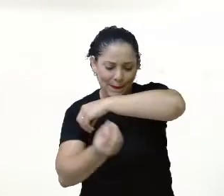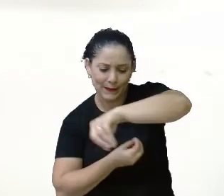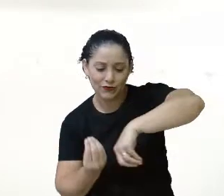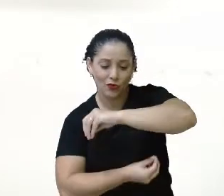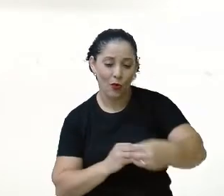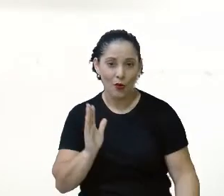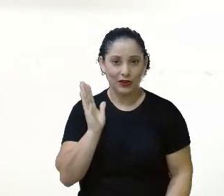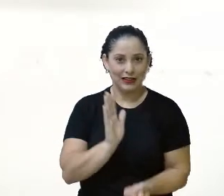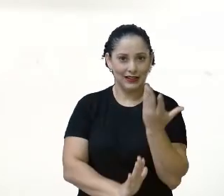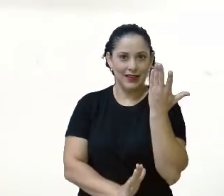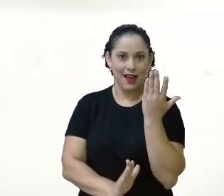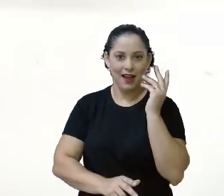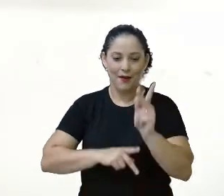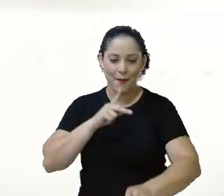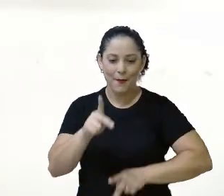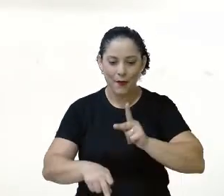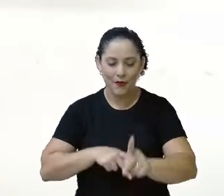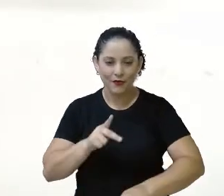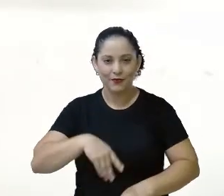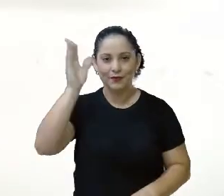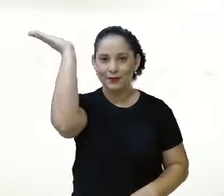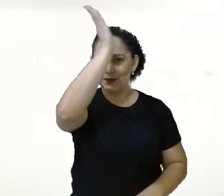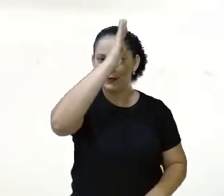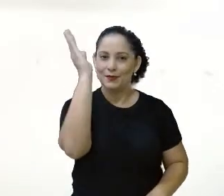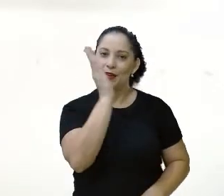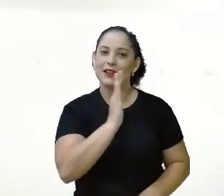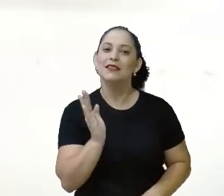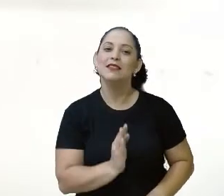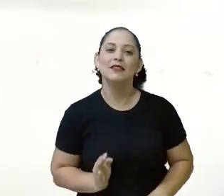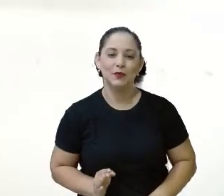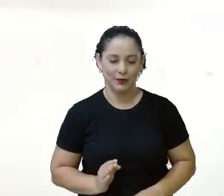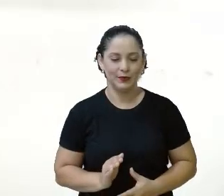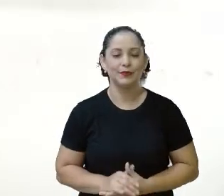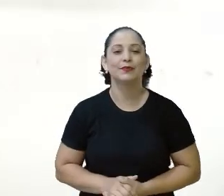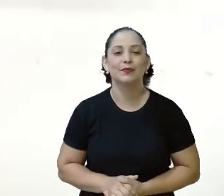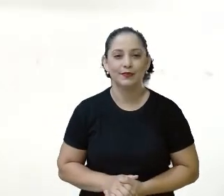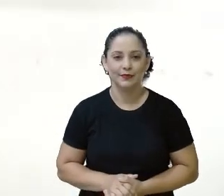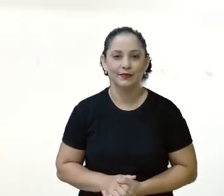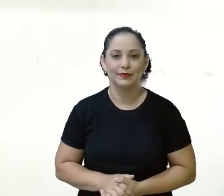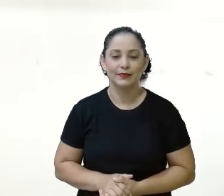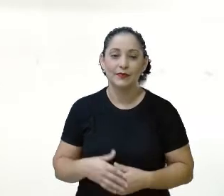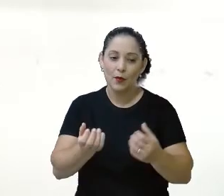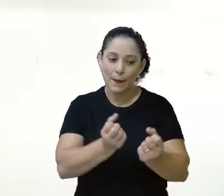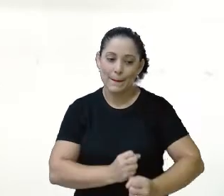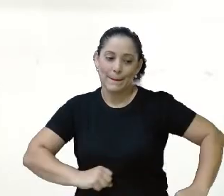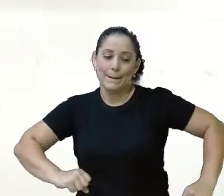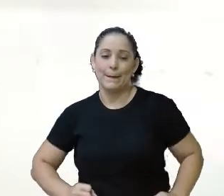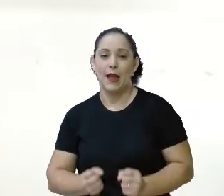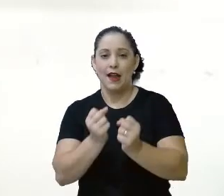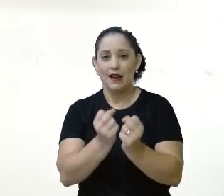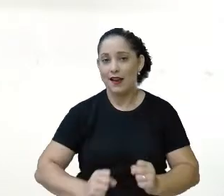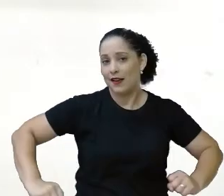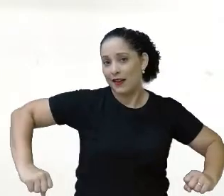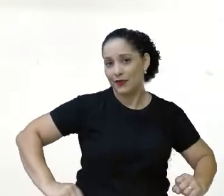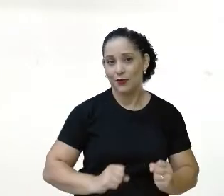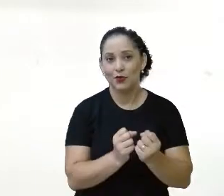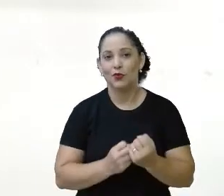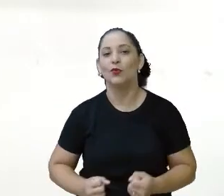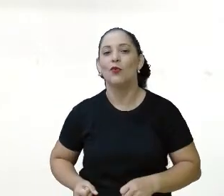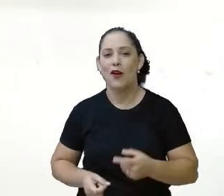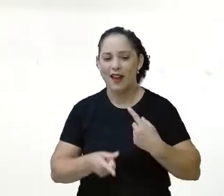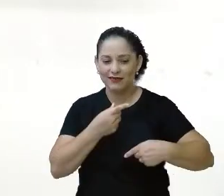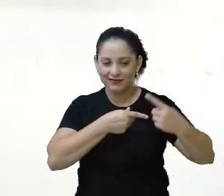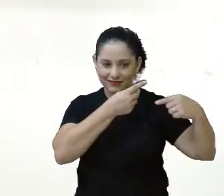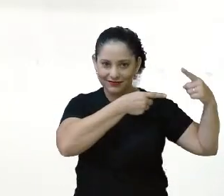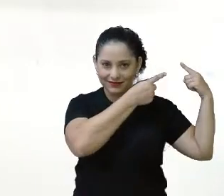formou esse povo que hoje torna a população brasileira. Então, o maracatu remonta de lá, remonta